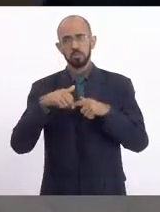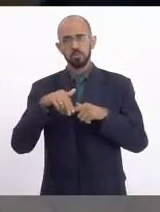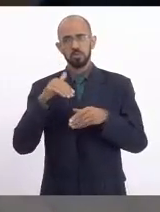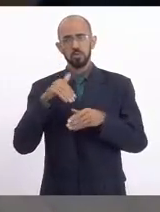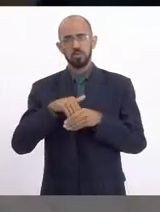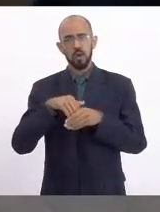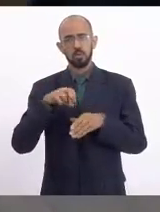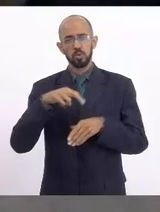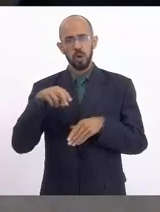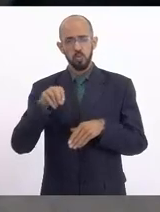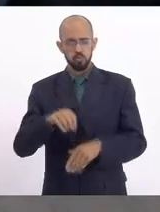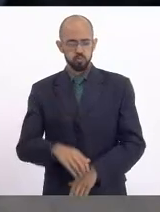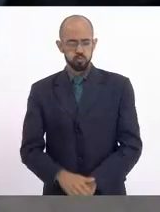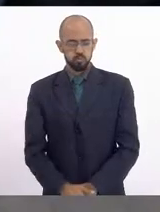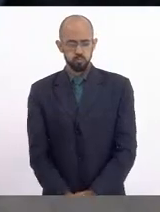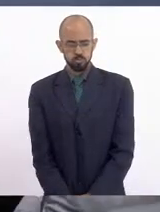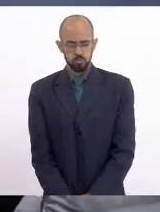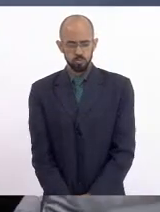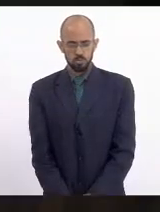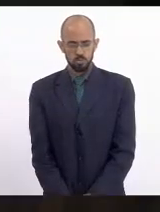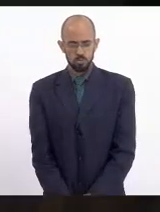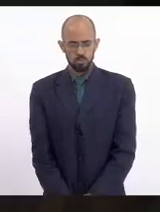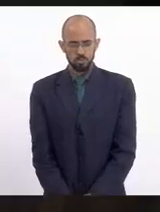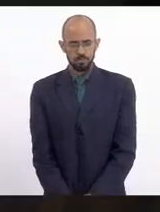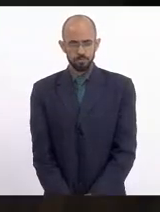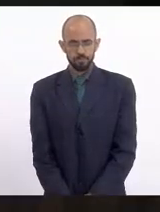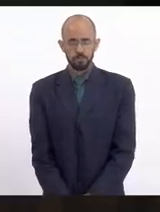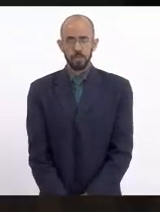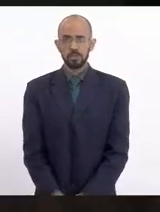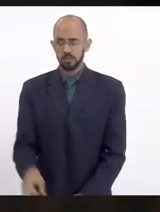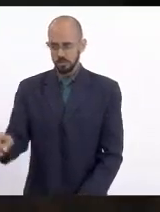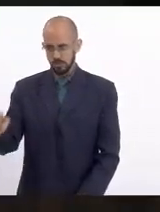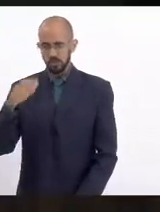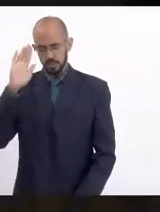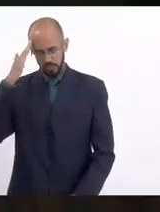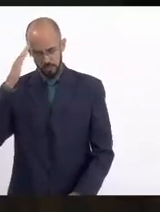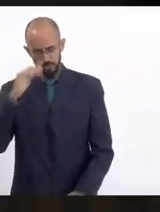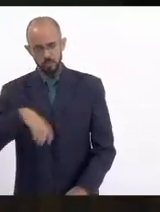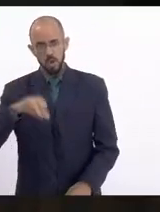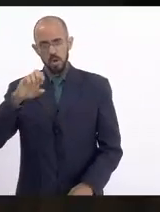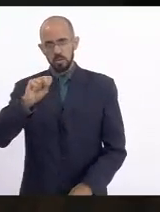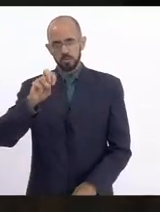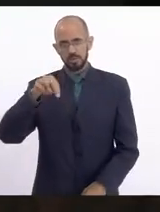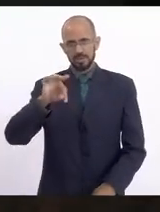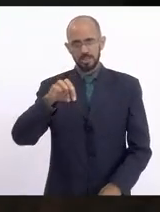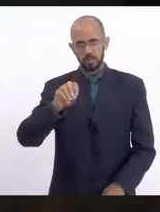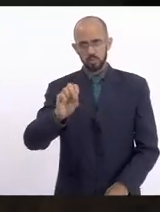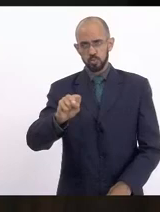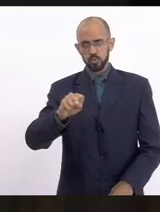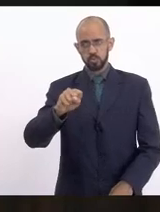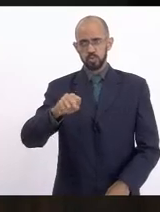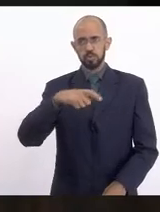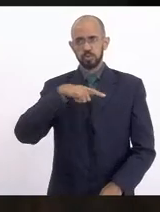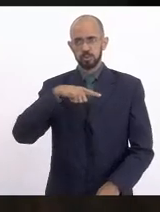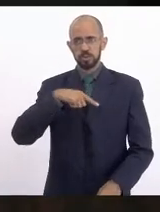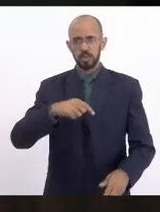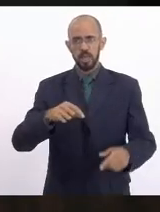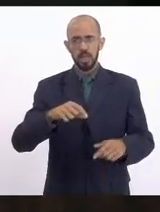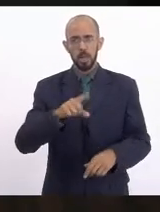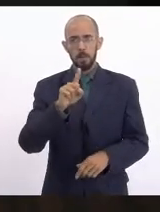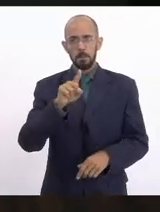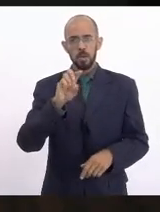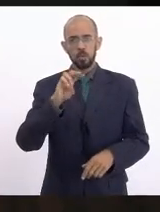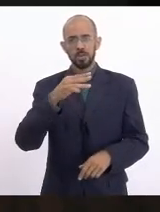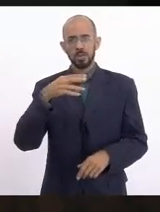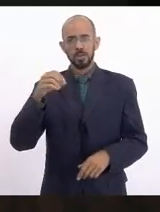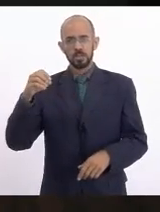com relação à matéria e o Santos Dumont em uma pista de 1.300 metros a menor pista do Galeão são três